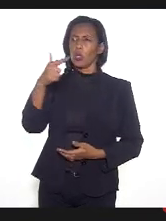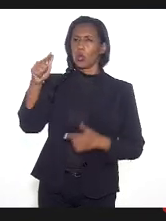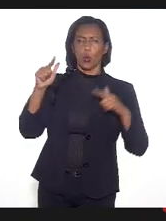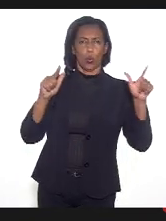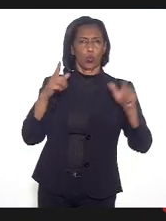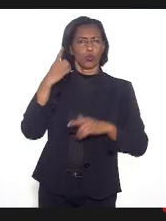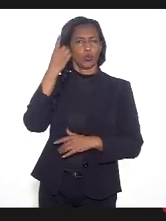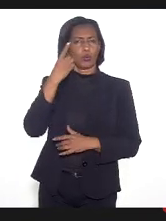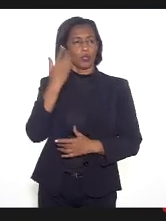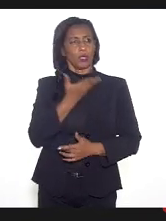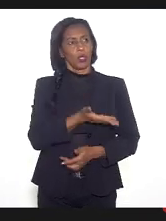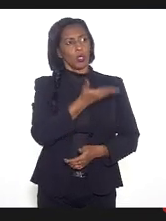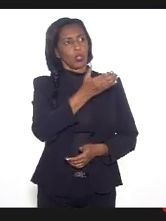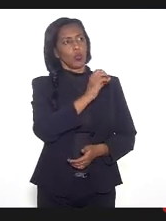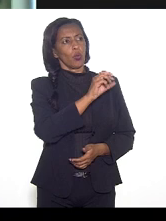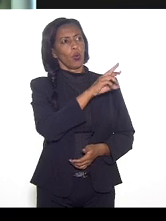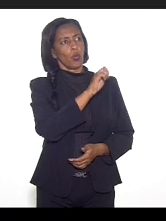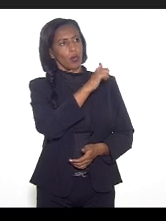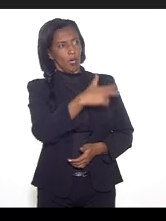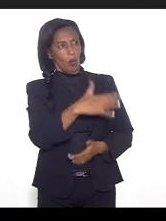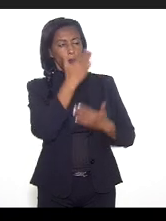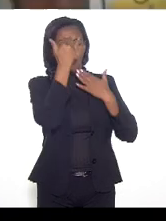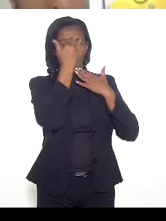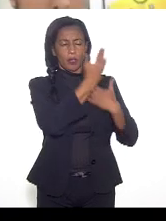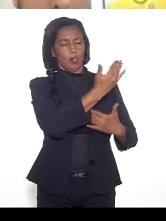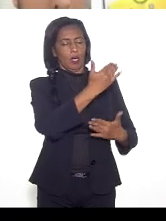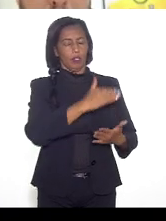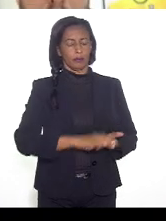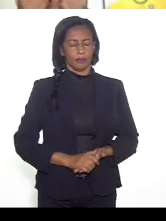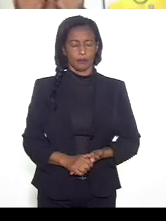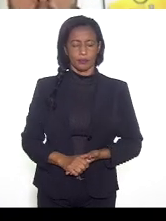e o coronel. Obrigado.